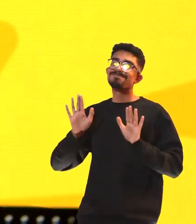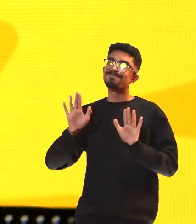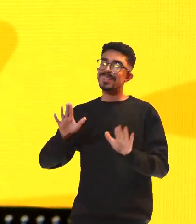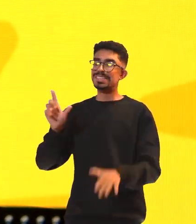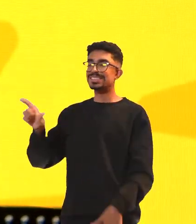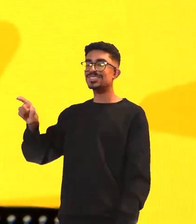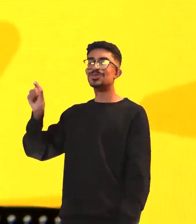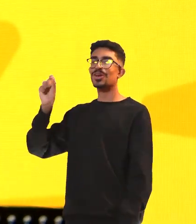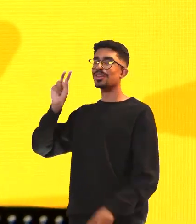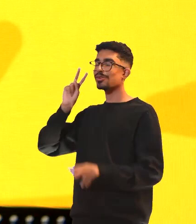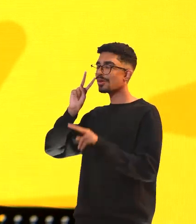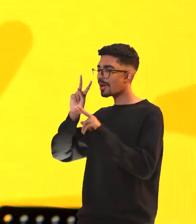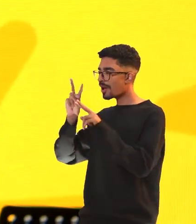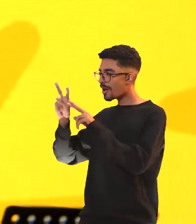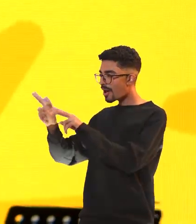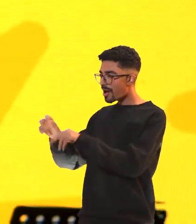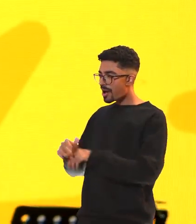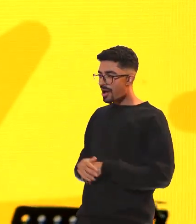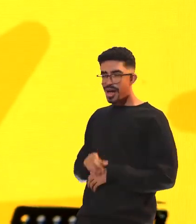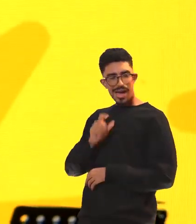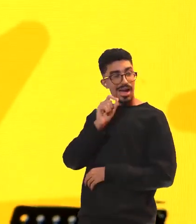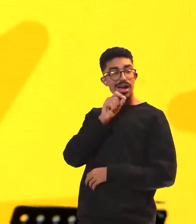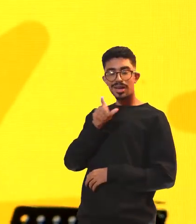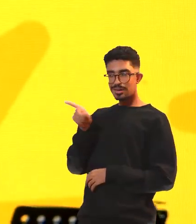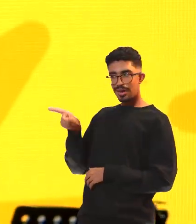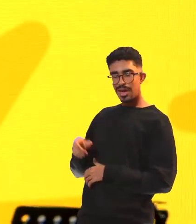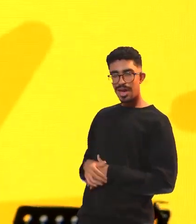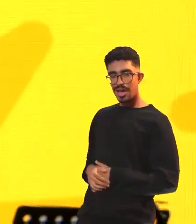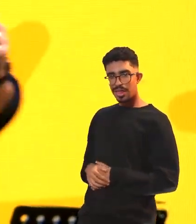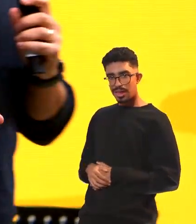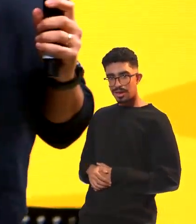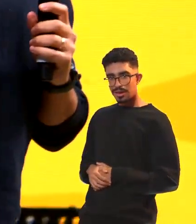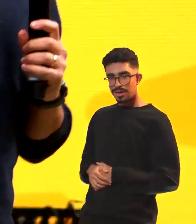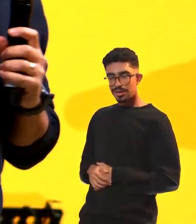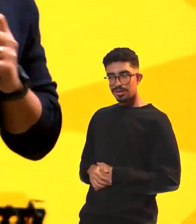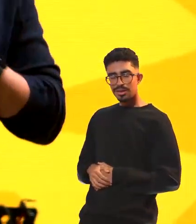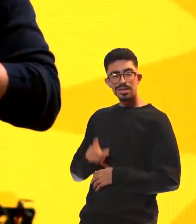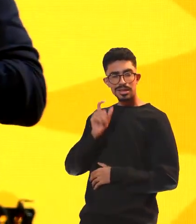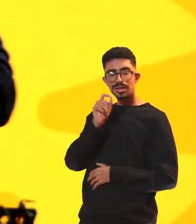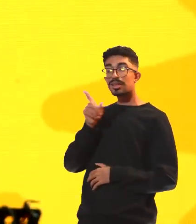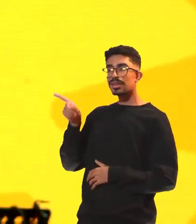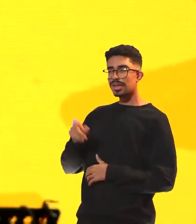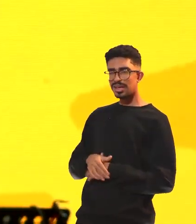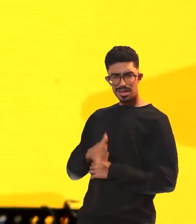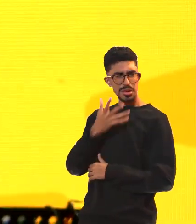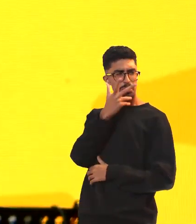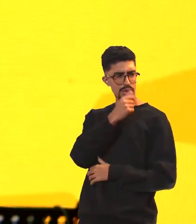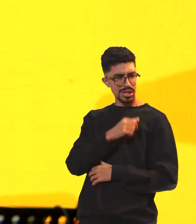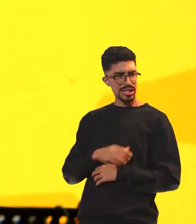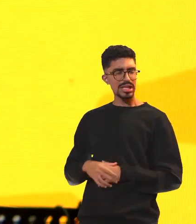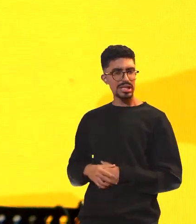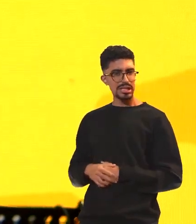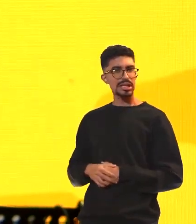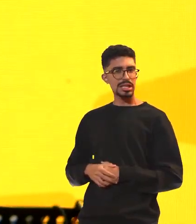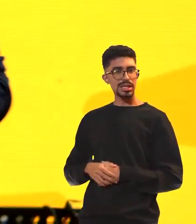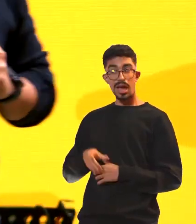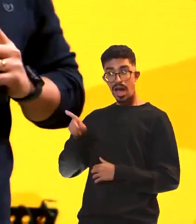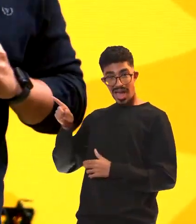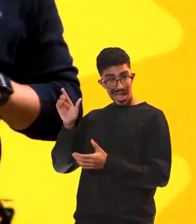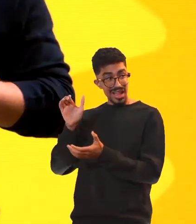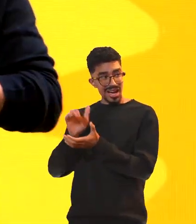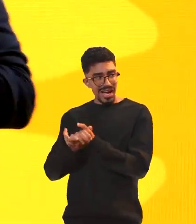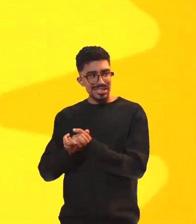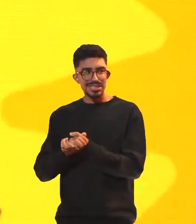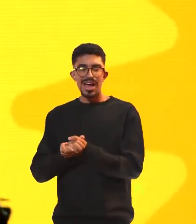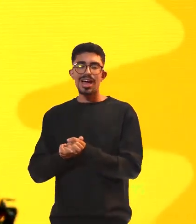Beleza. Deu o primeiro vacilo. Perguntou quem era a mulher. Vamos dizer que aconteceu isso. Vai lá. Quem que é aquela moça ali? Ah, é a esposa de... Ah,